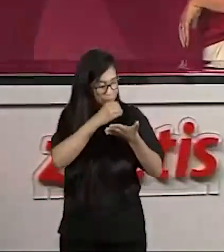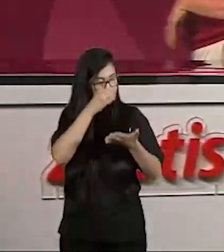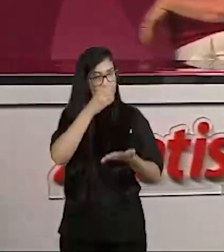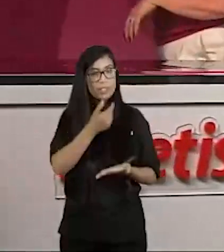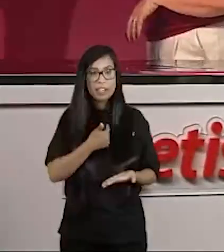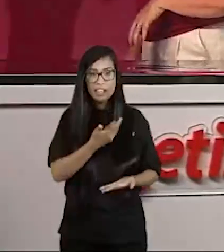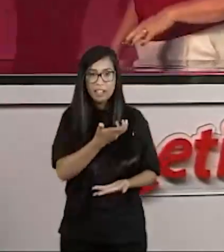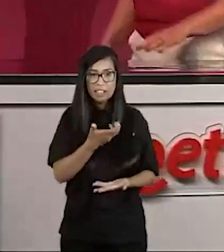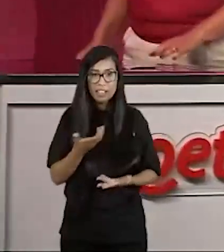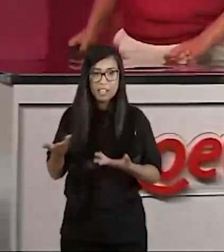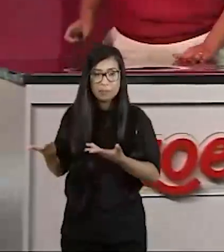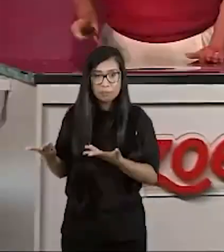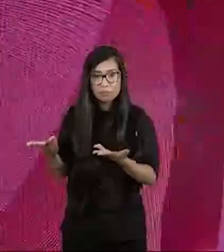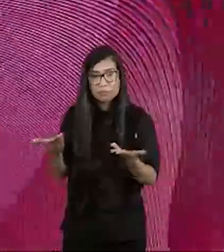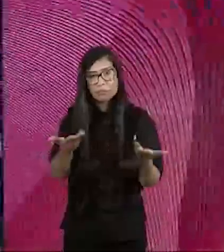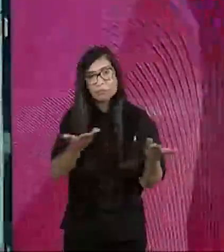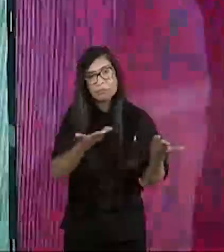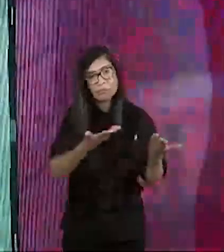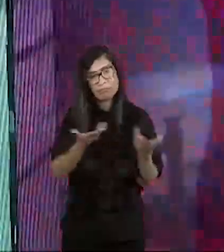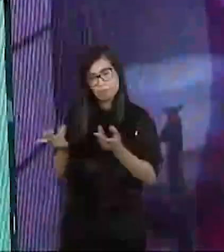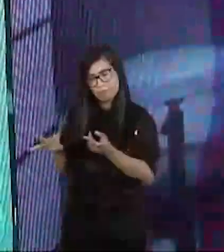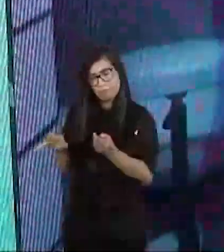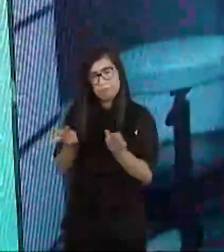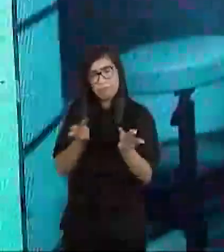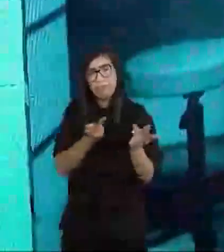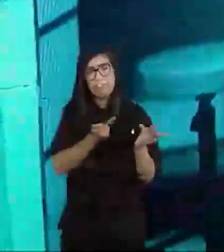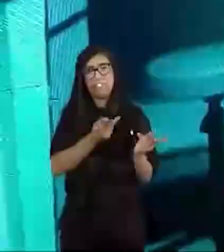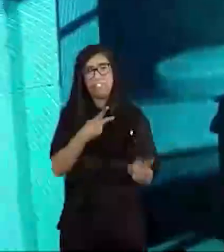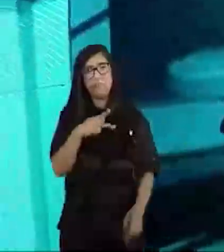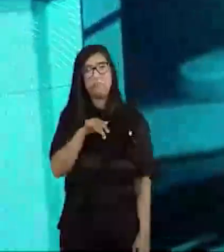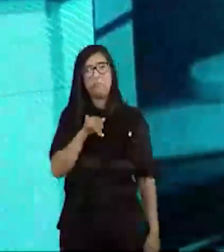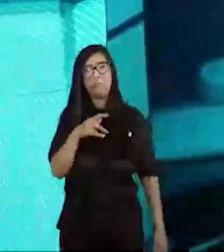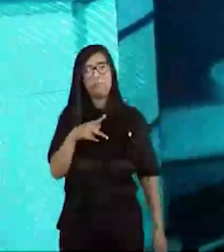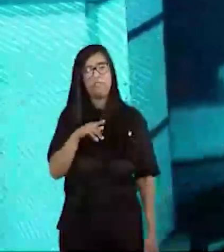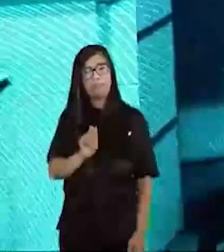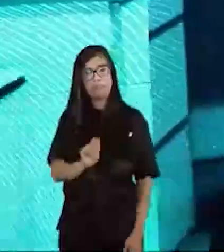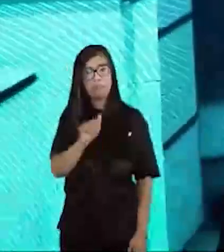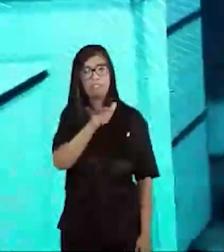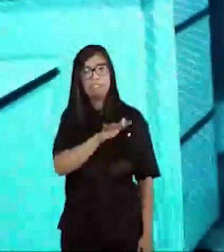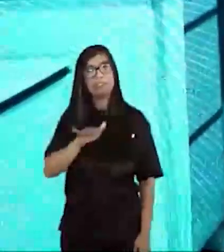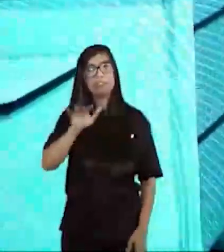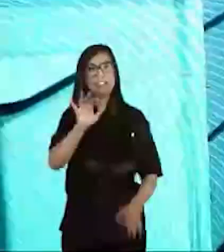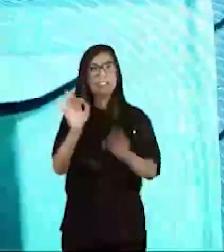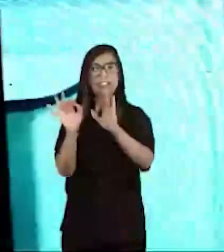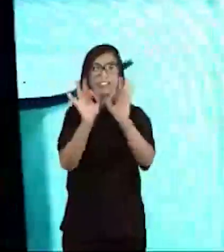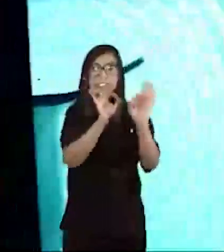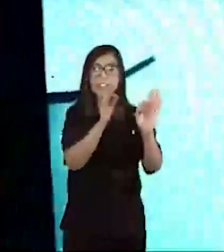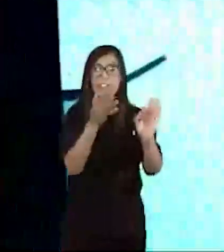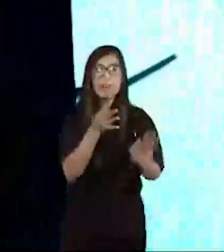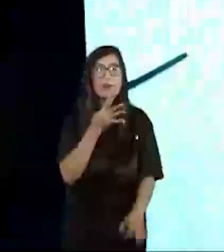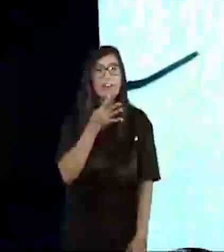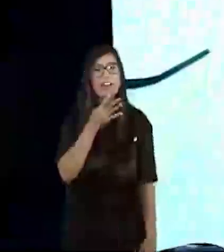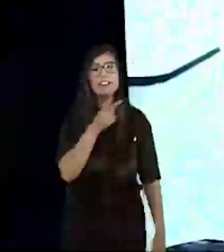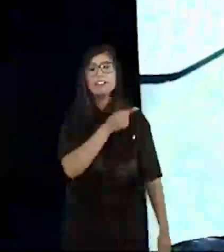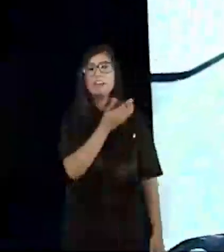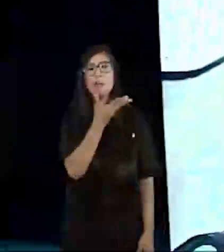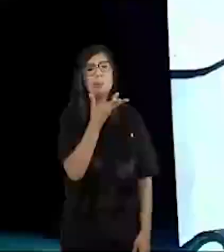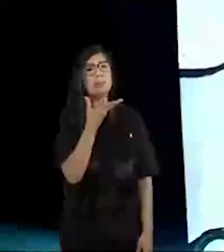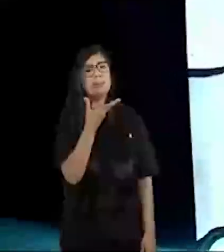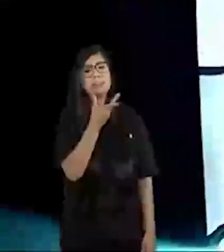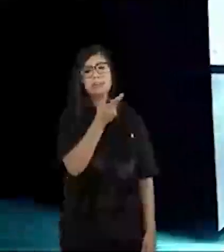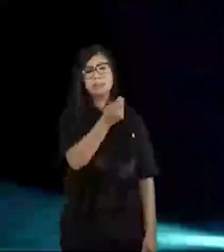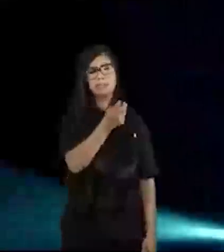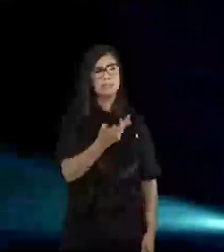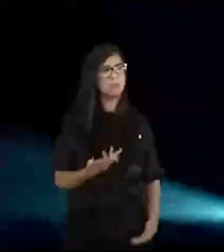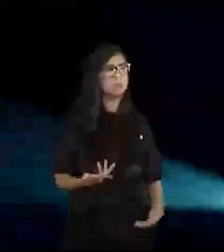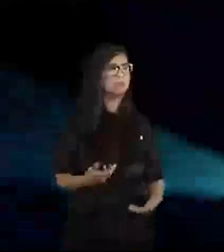de convidar a Pipa para vir comigo aqui. E aí vocês vão conhecer, a Pipa é um amor, gente. E nós vamos